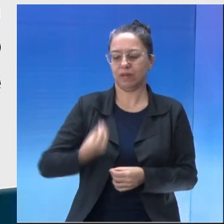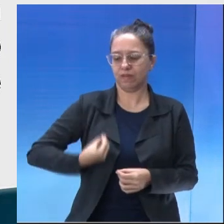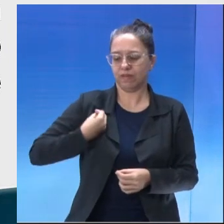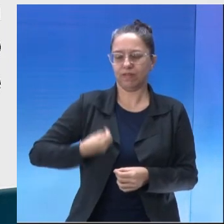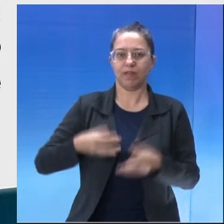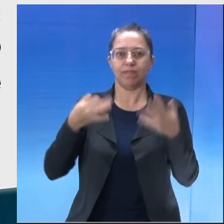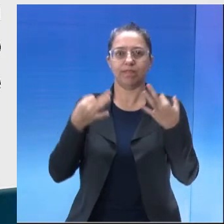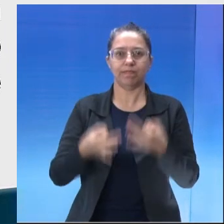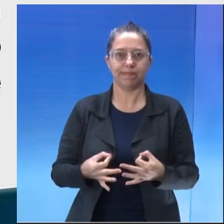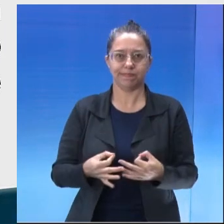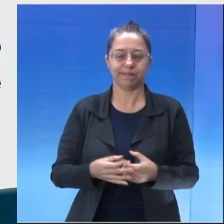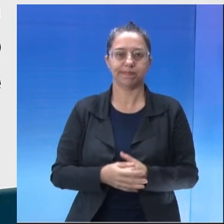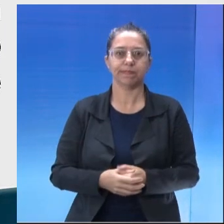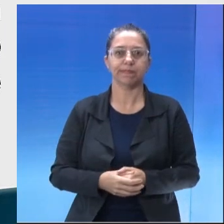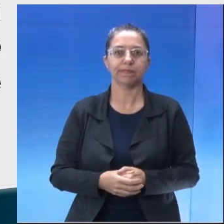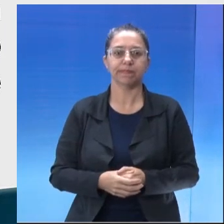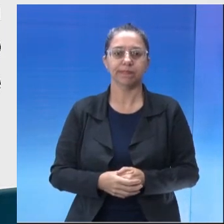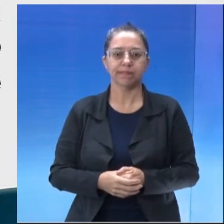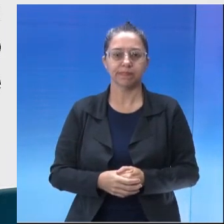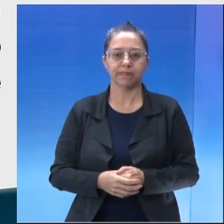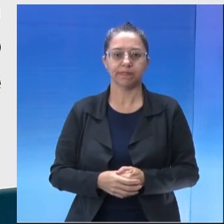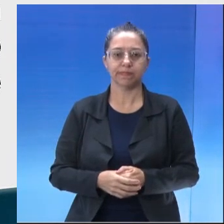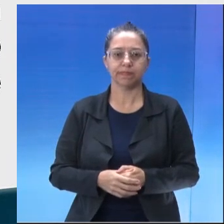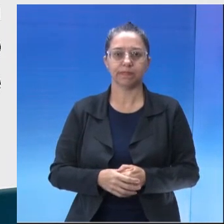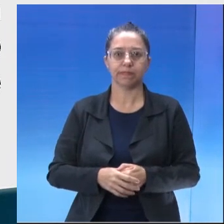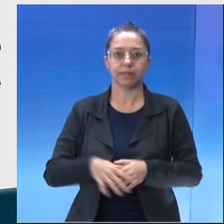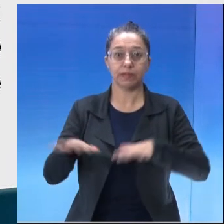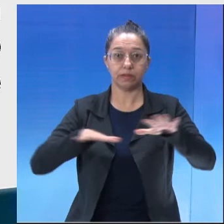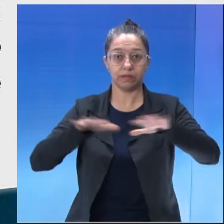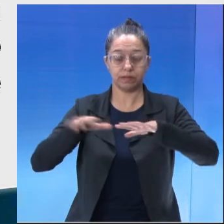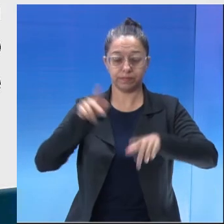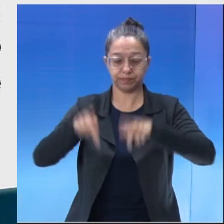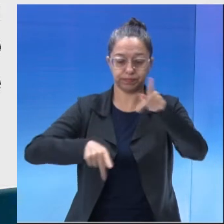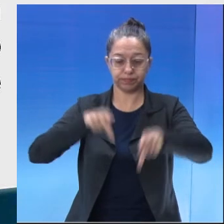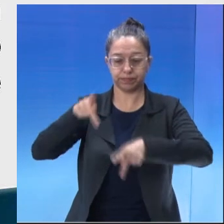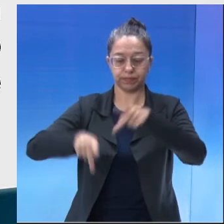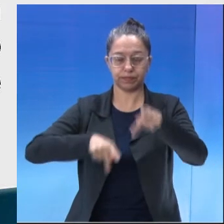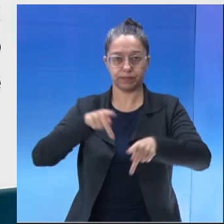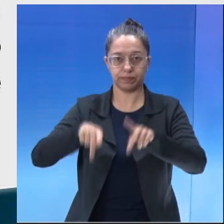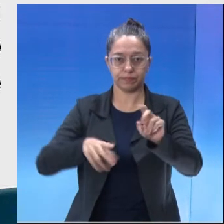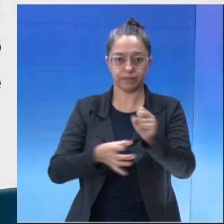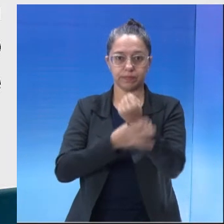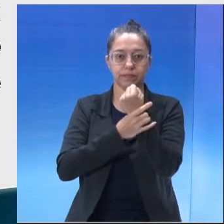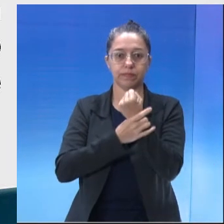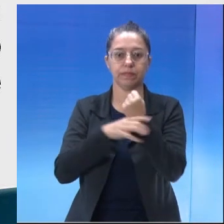de oportunidades. Movimentos populacionais forçados